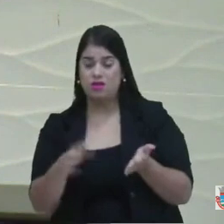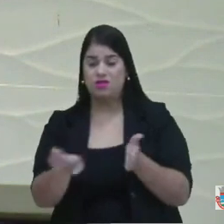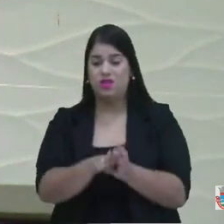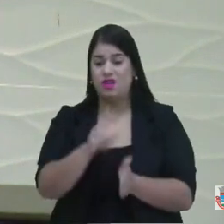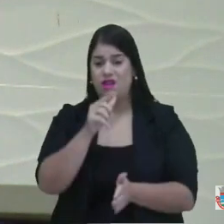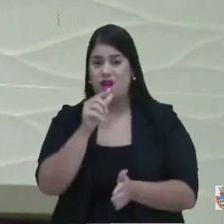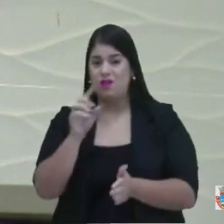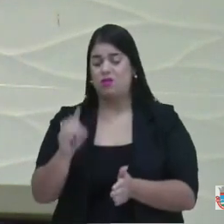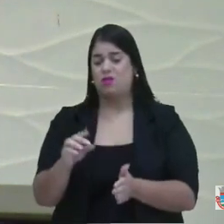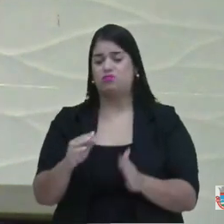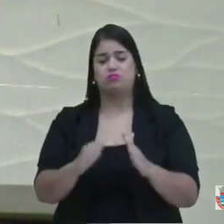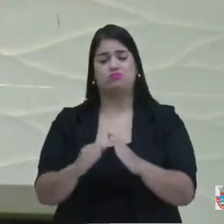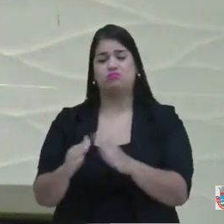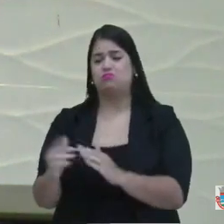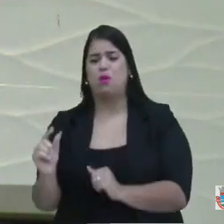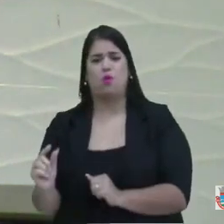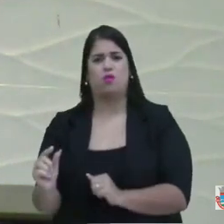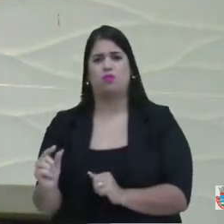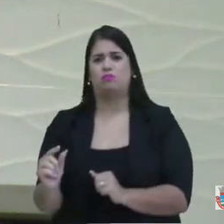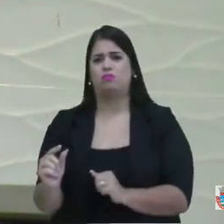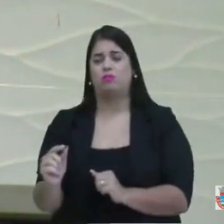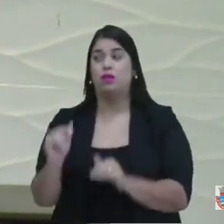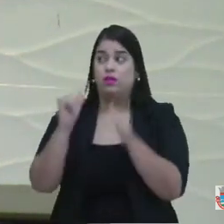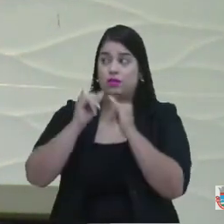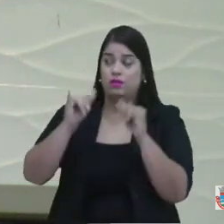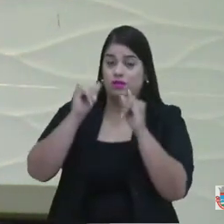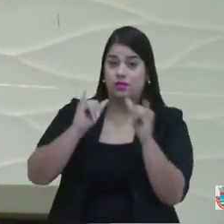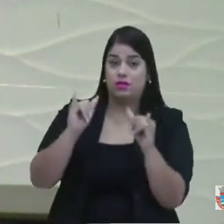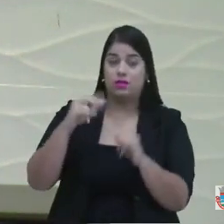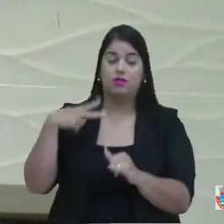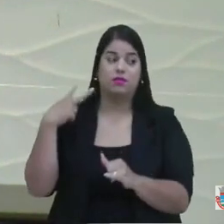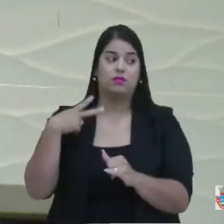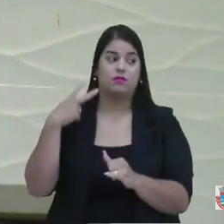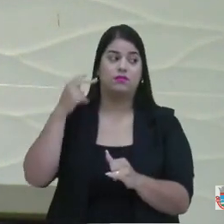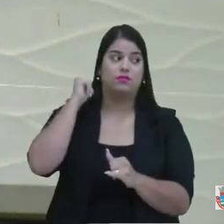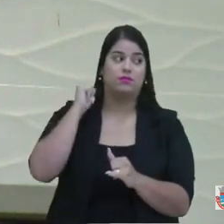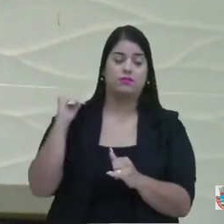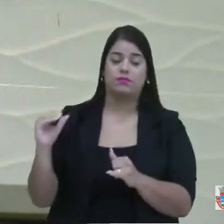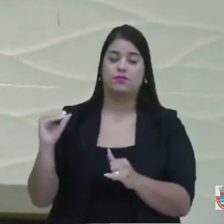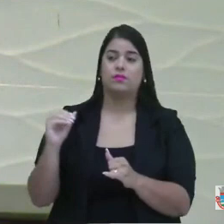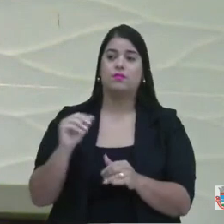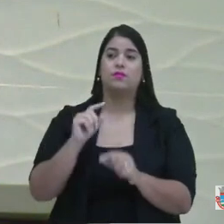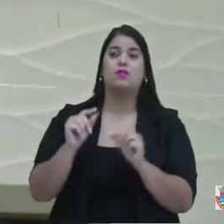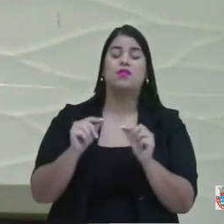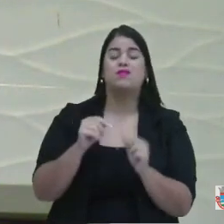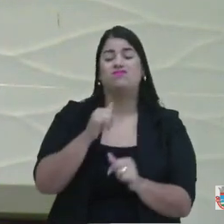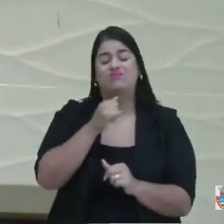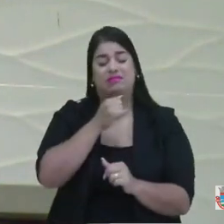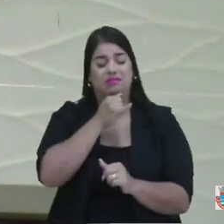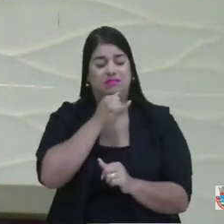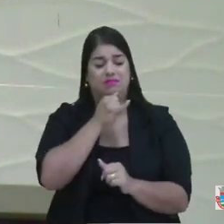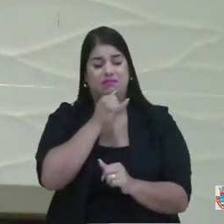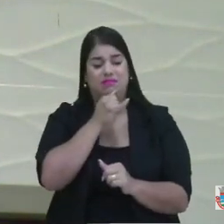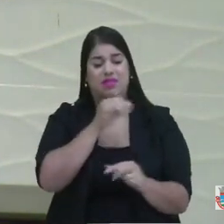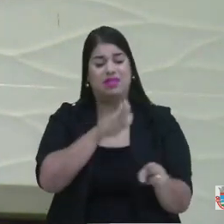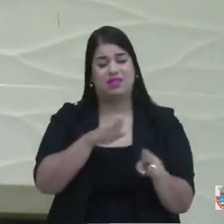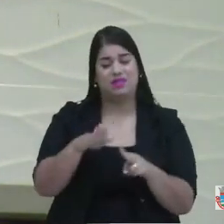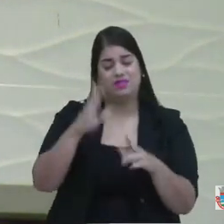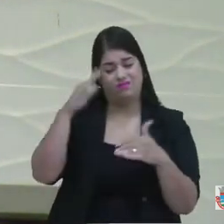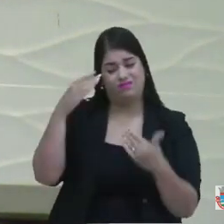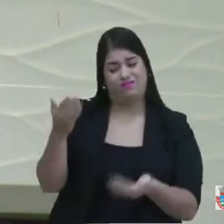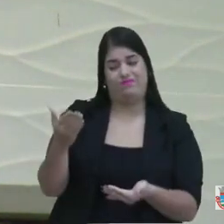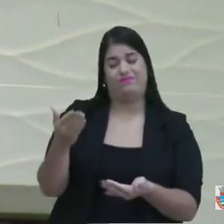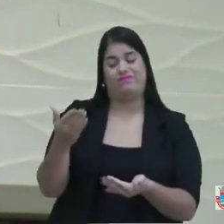chegando em todas as casas. Quero dizer ao vereador Avanildo que eu fiquei triste essa semana com a Vossa